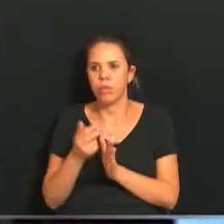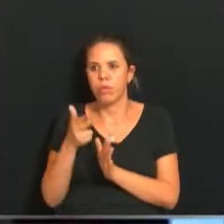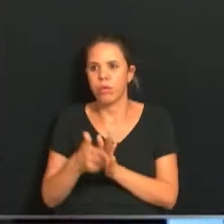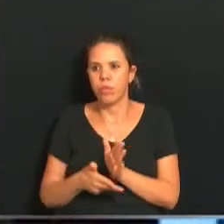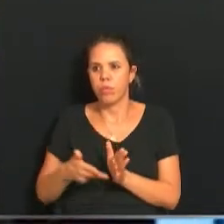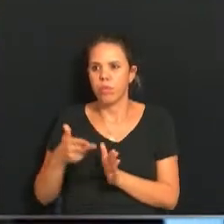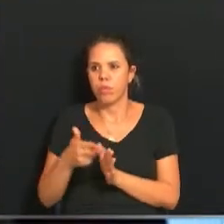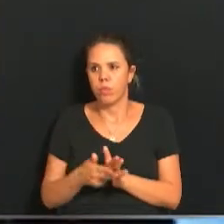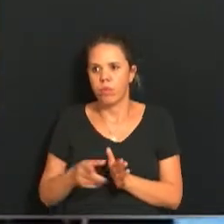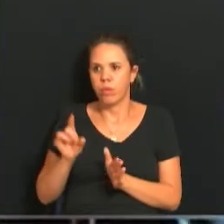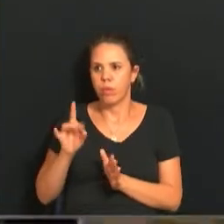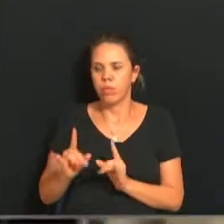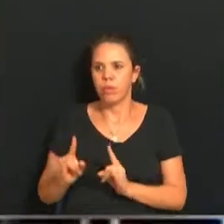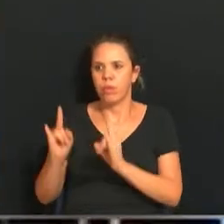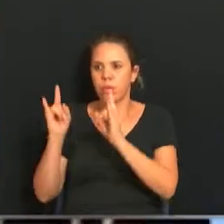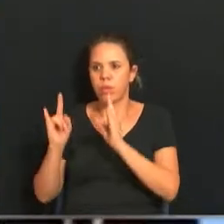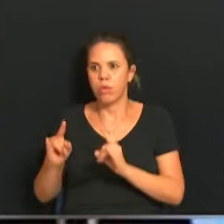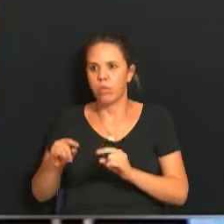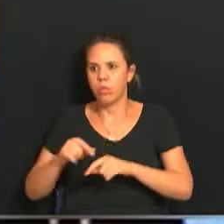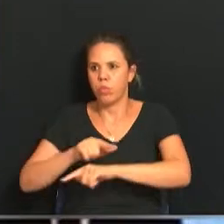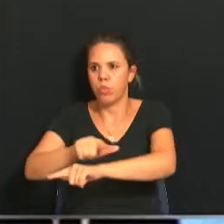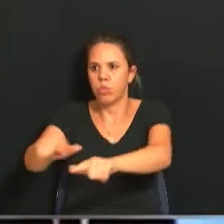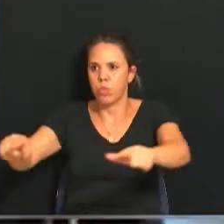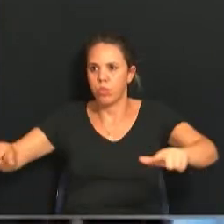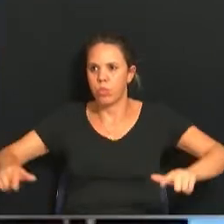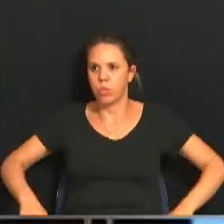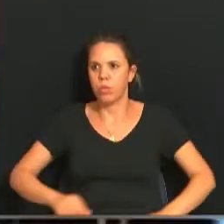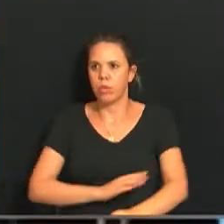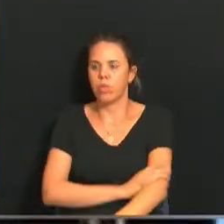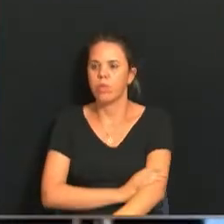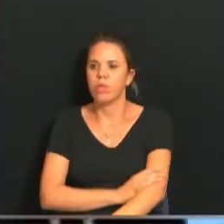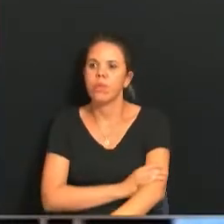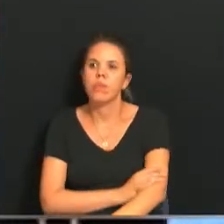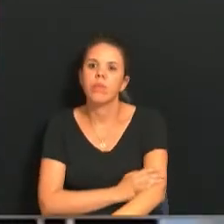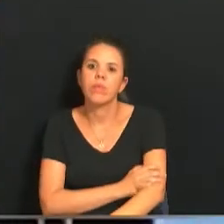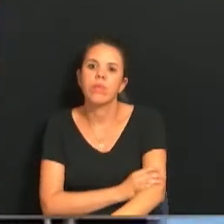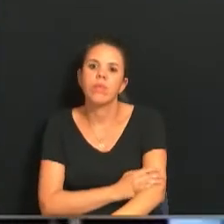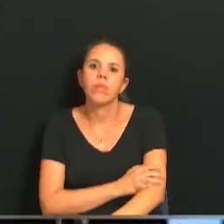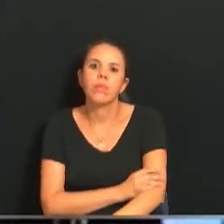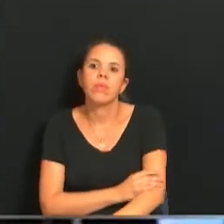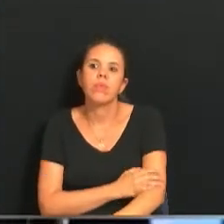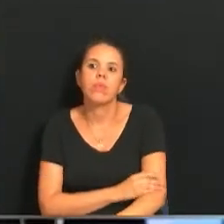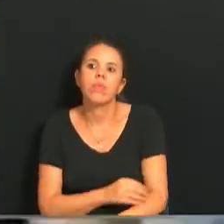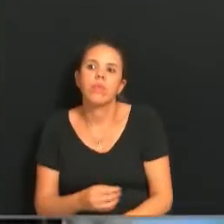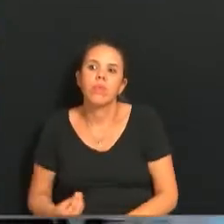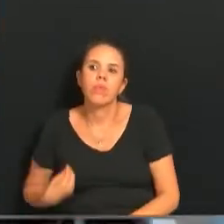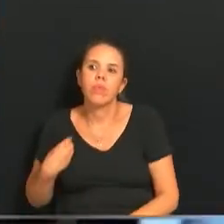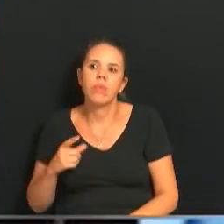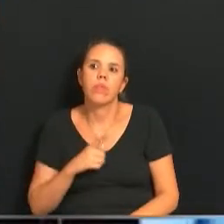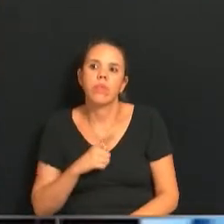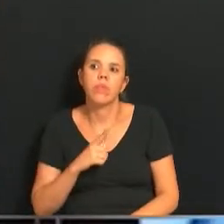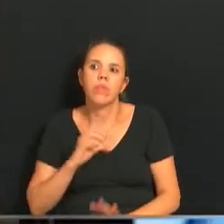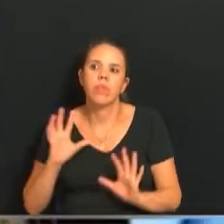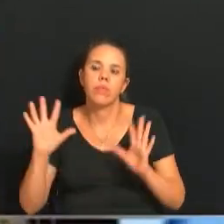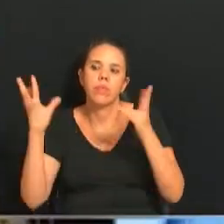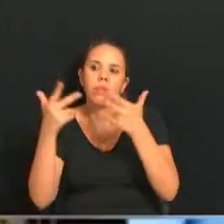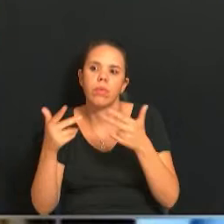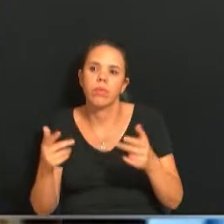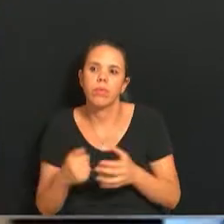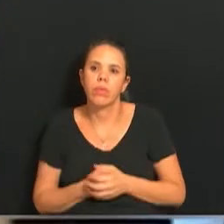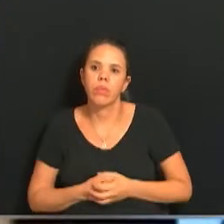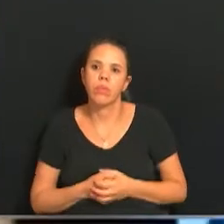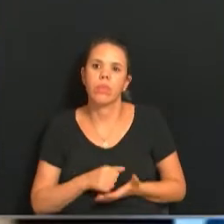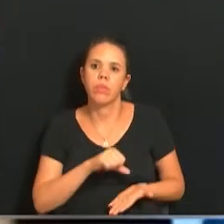então era só o prédio, passa a ser tombado também a Gale, que é onde a gente tem os eventos, né, onde tem toda essa